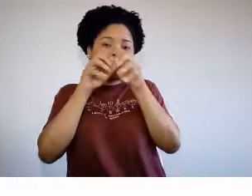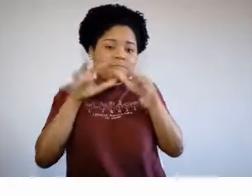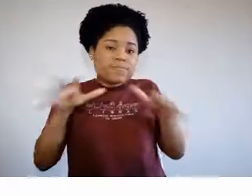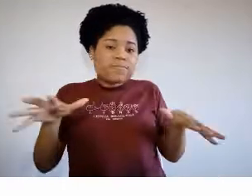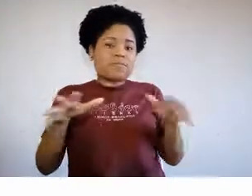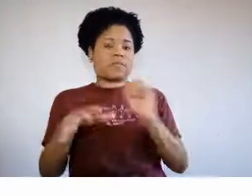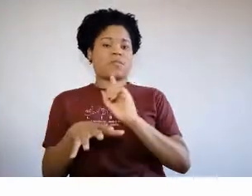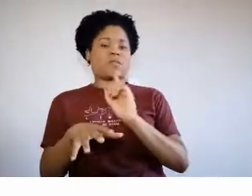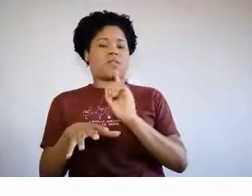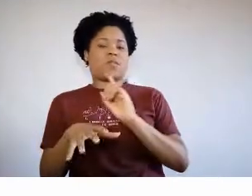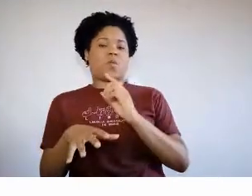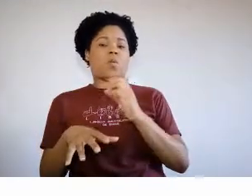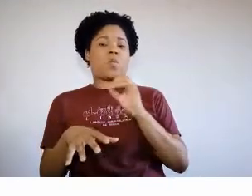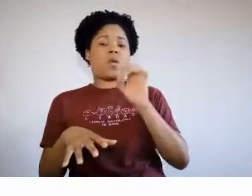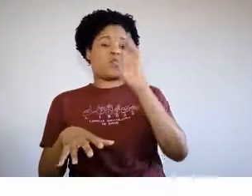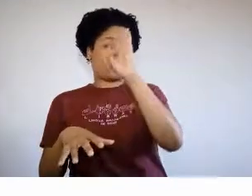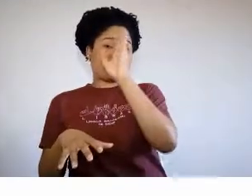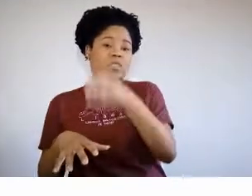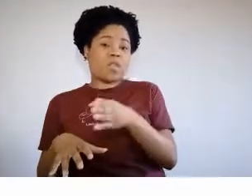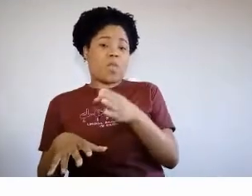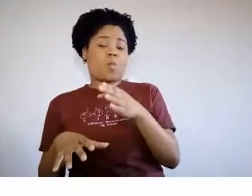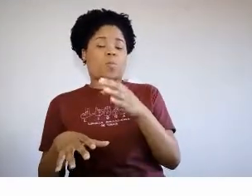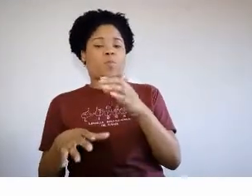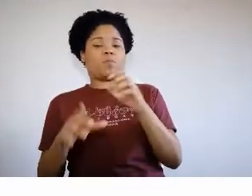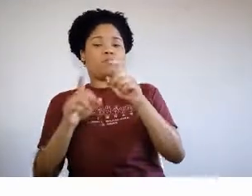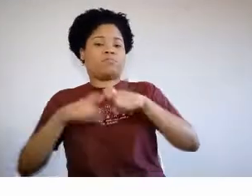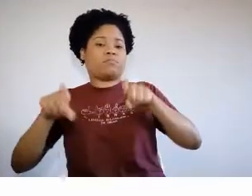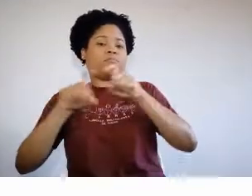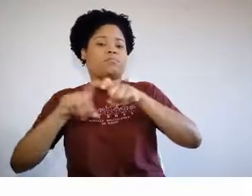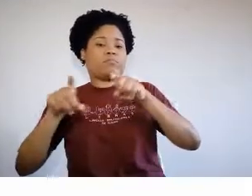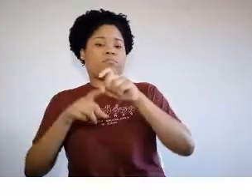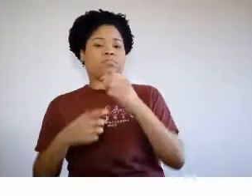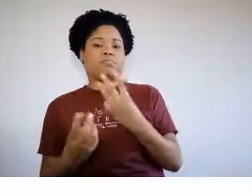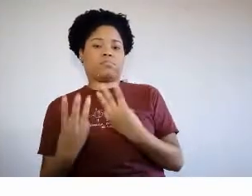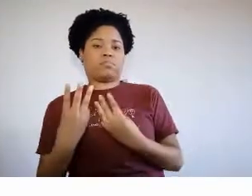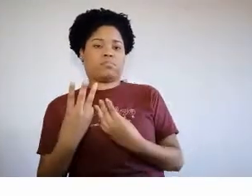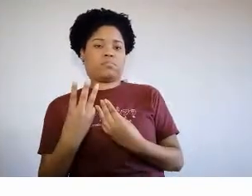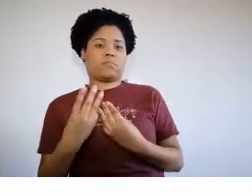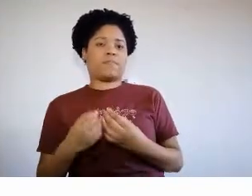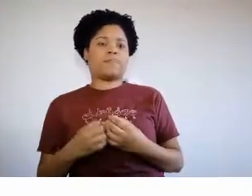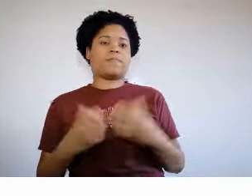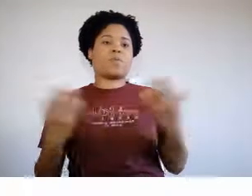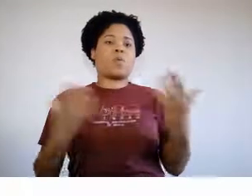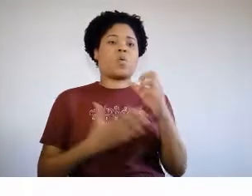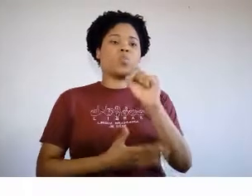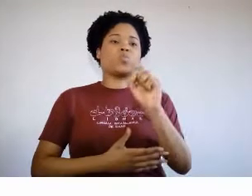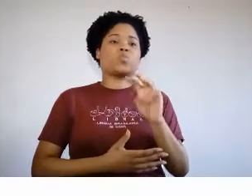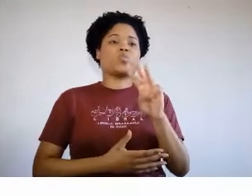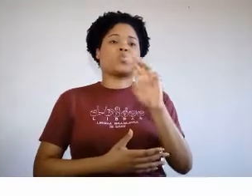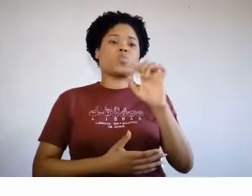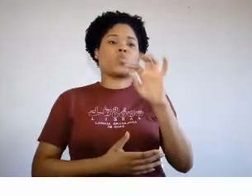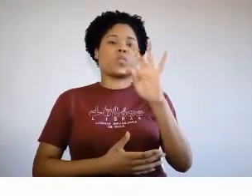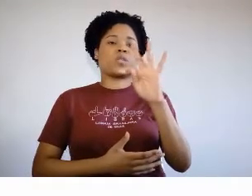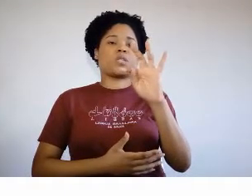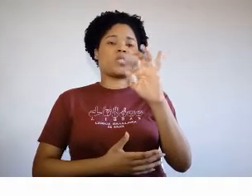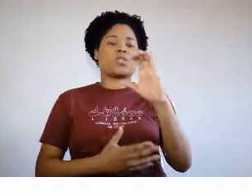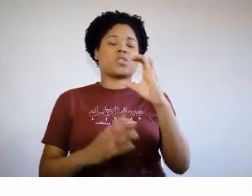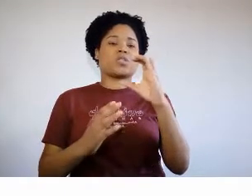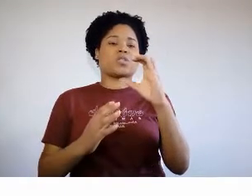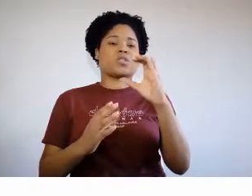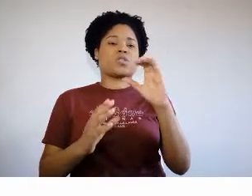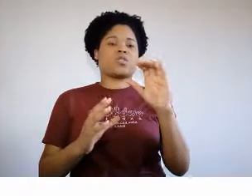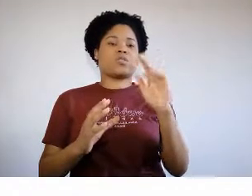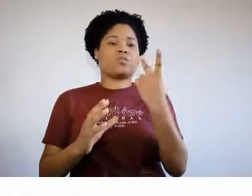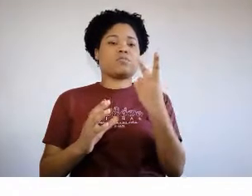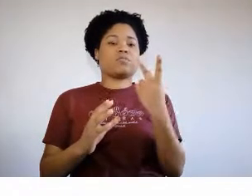sem ocupar todo o cabeamento da rede. Então, ele vai encaminhar diretamente para a máquina 3. O switch. Os dados